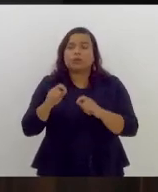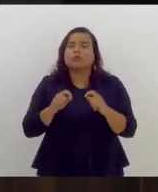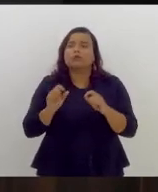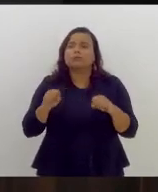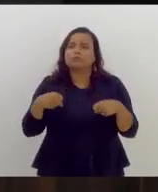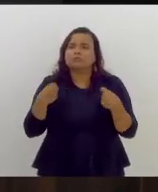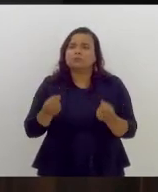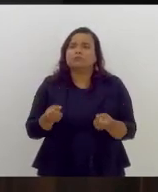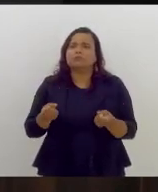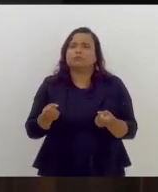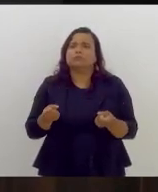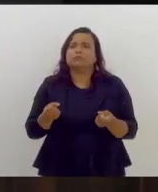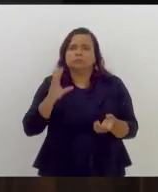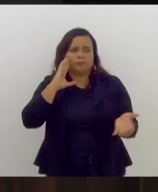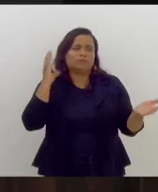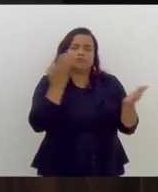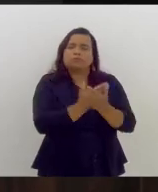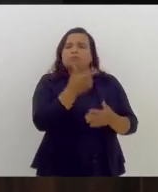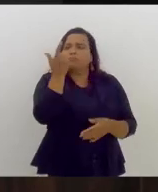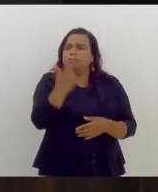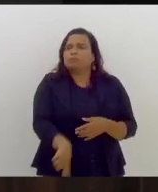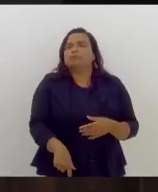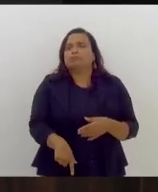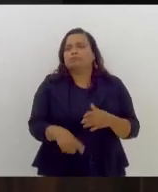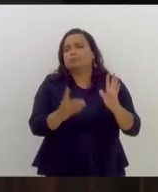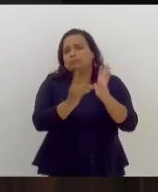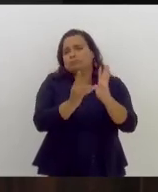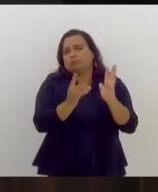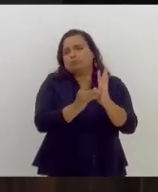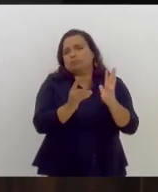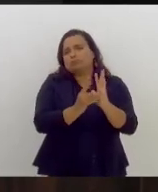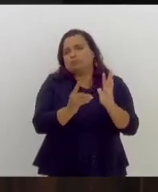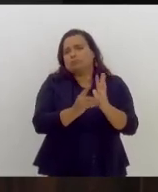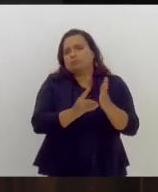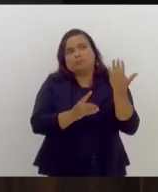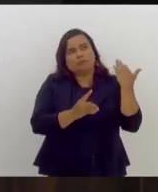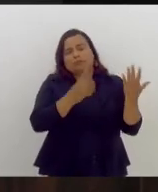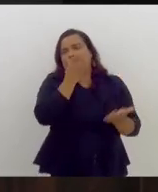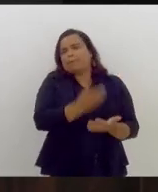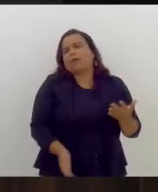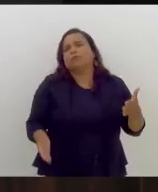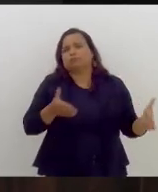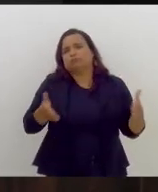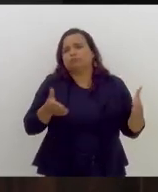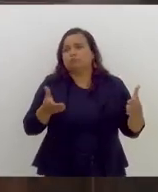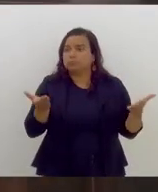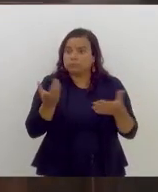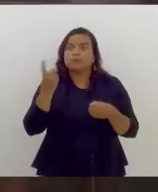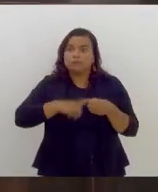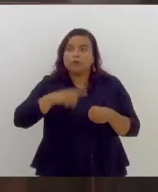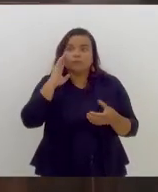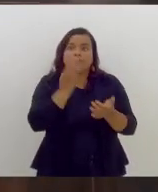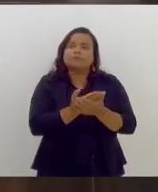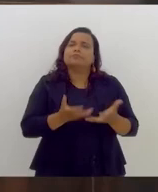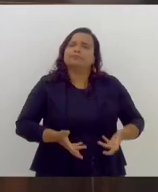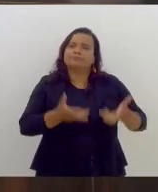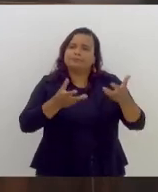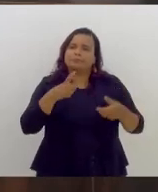voltado, a credibilidade que o órgão, infelizmente, havia se perdido durante o tempo.